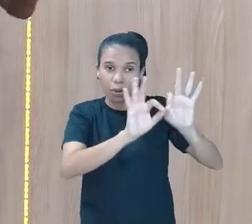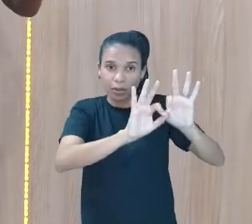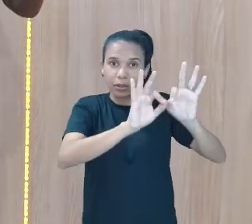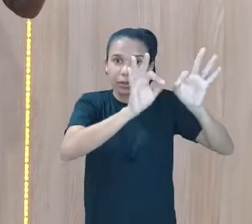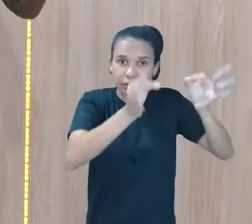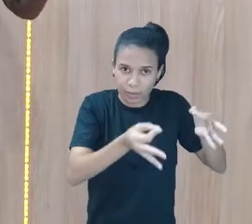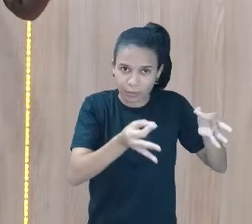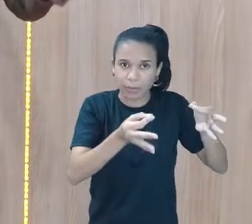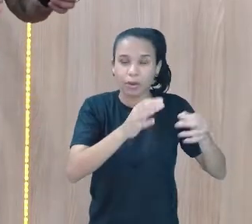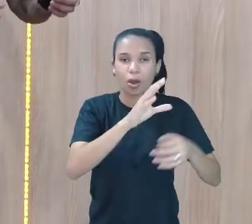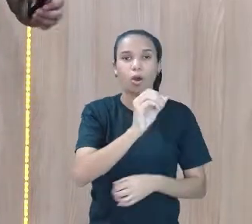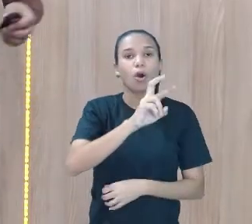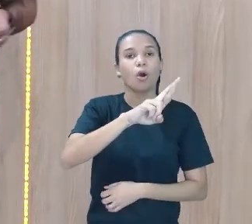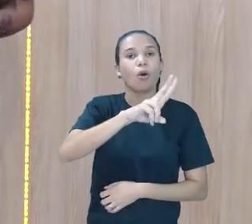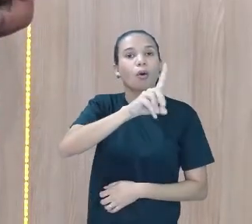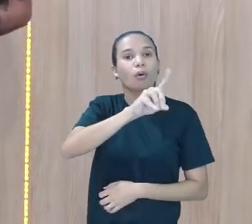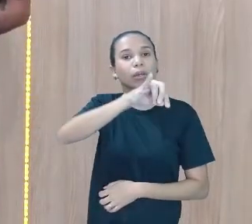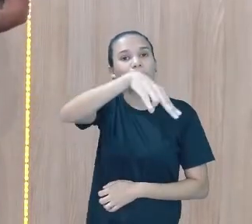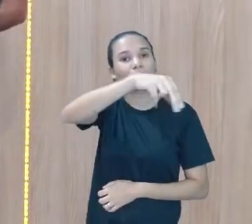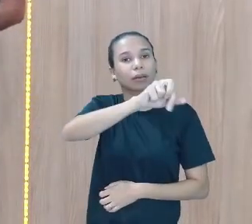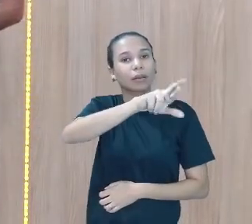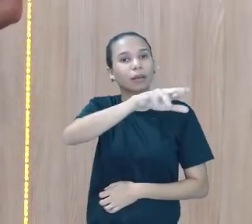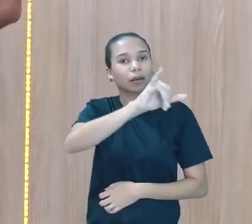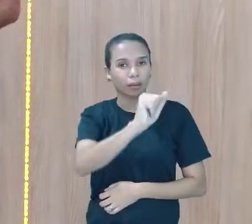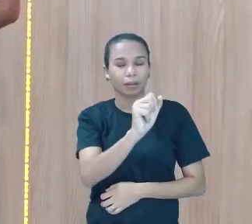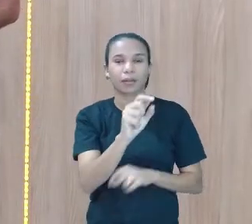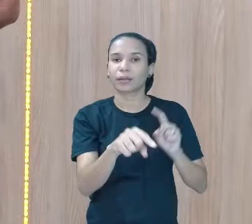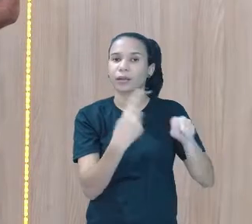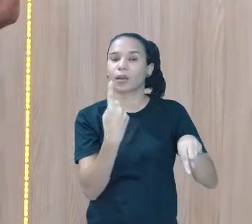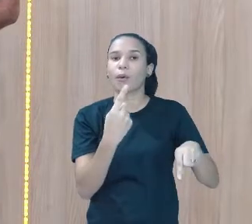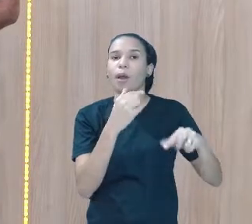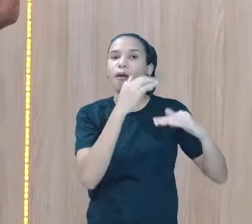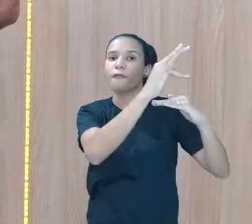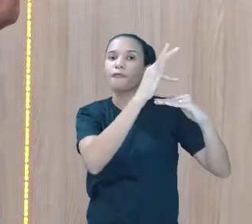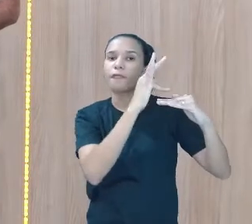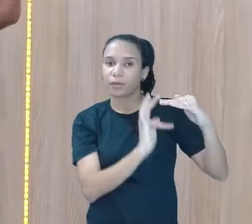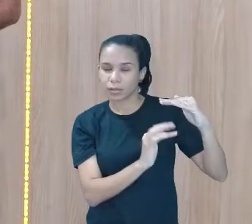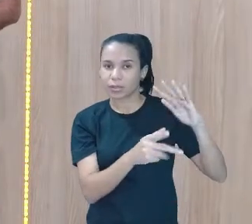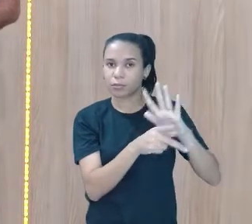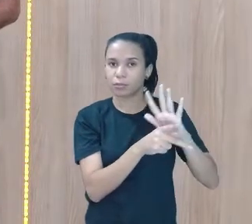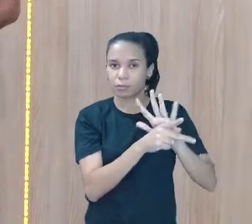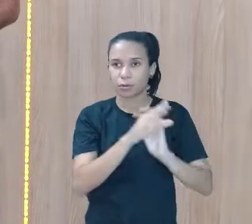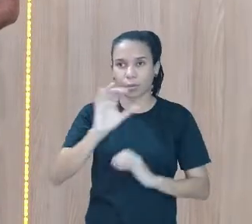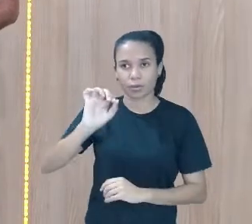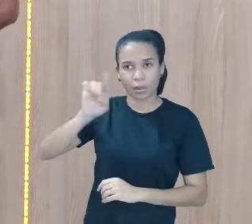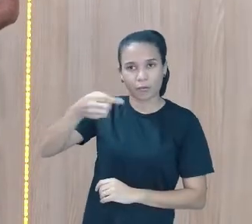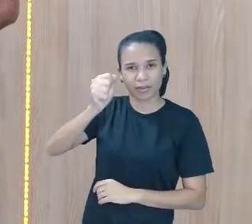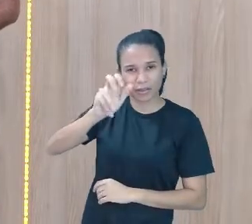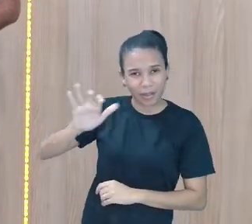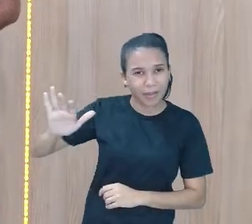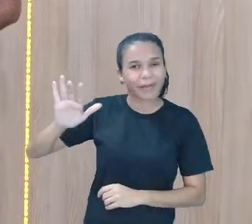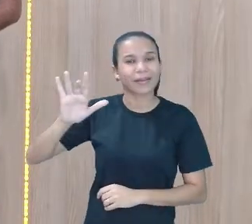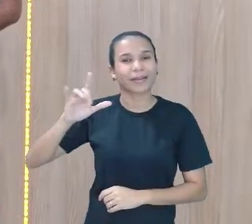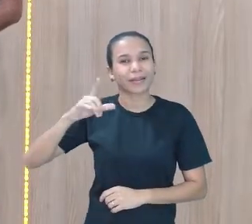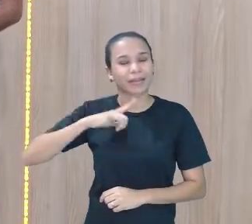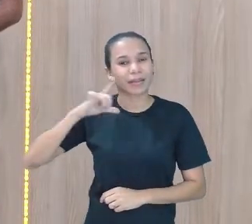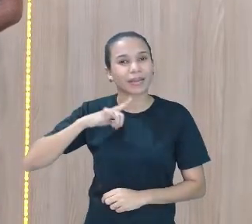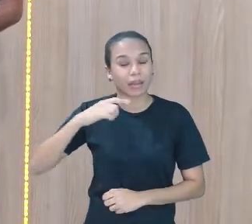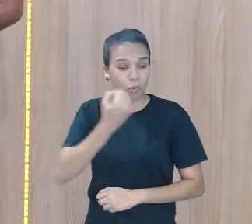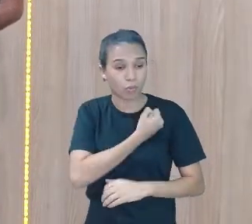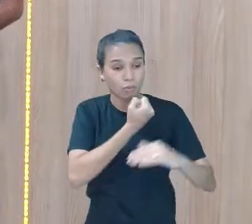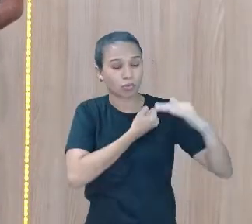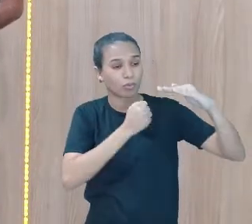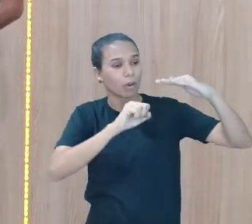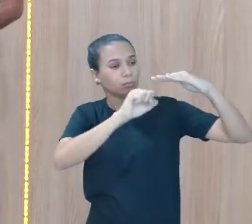ordinária, ou seja, uma fração ordinária, é aquela que não é uma fração na sua forma decimal, aquela cujo número de